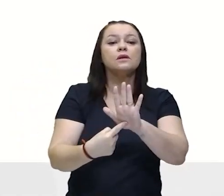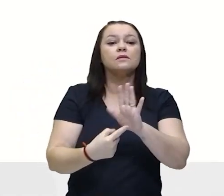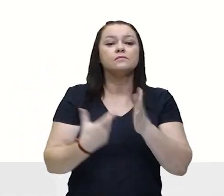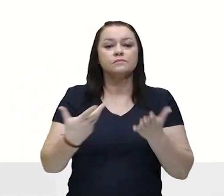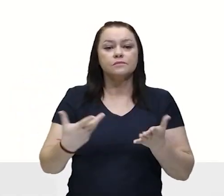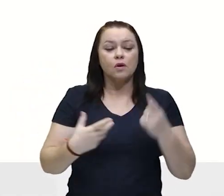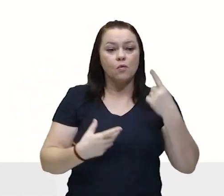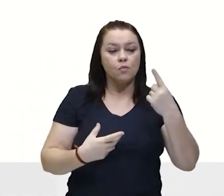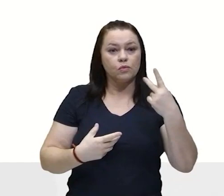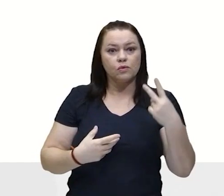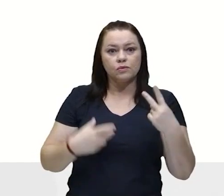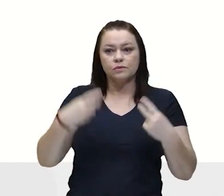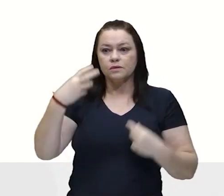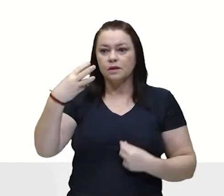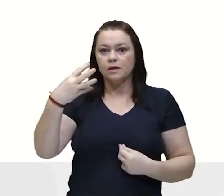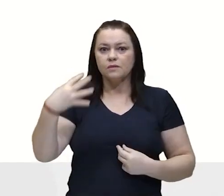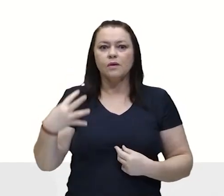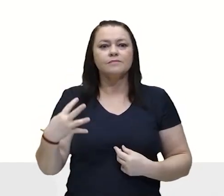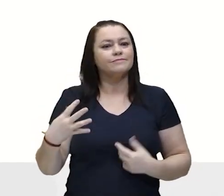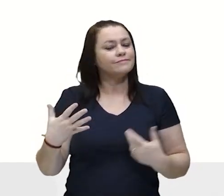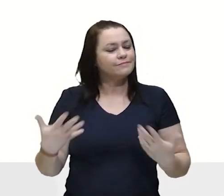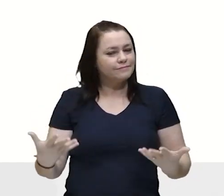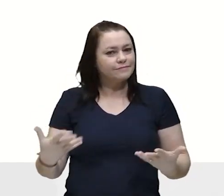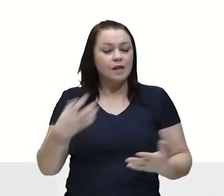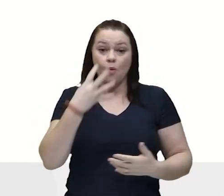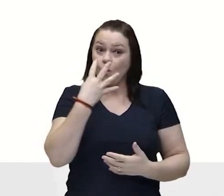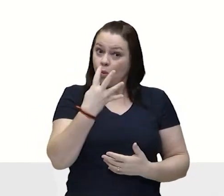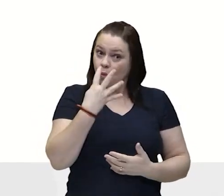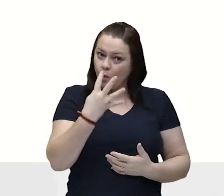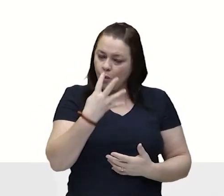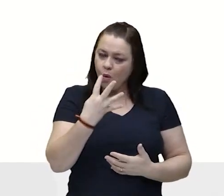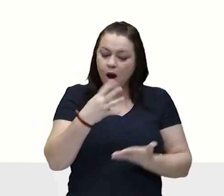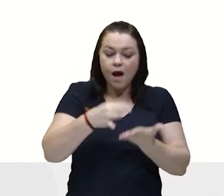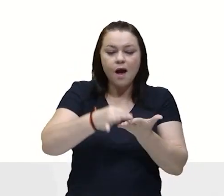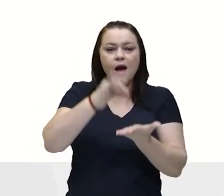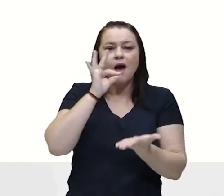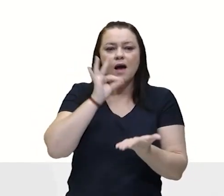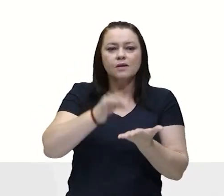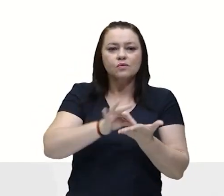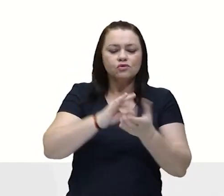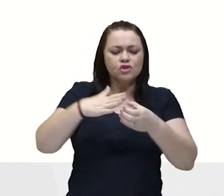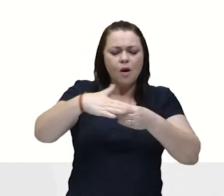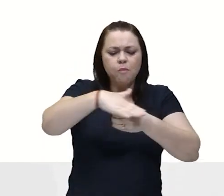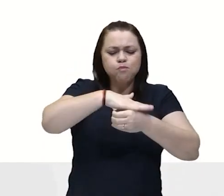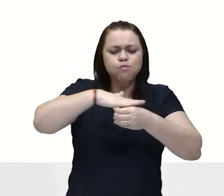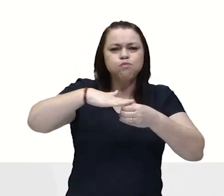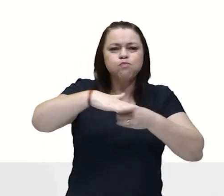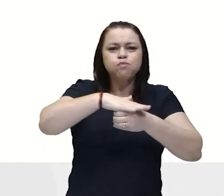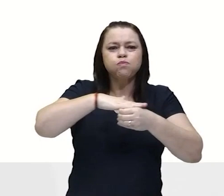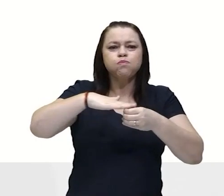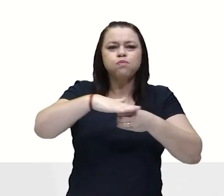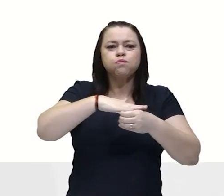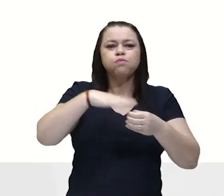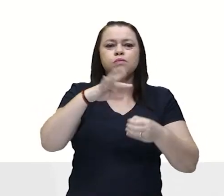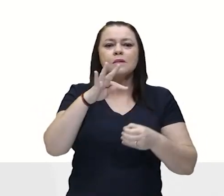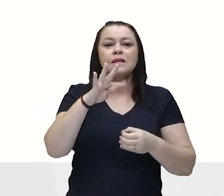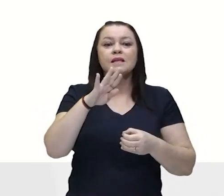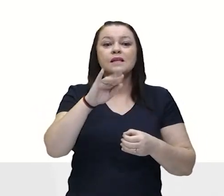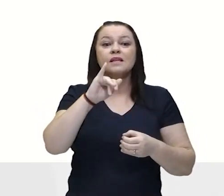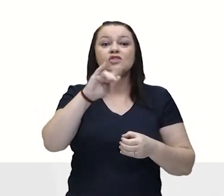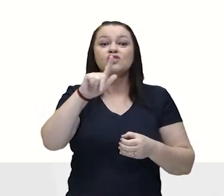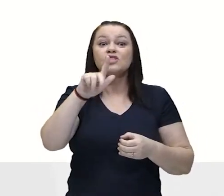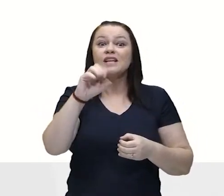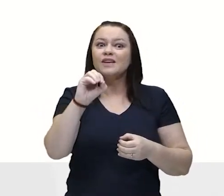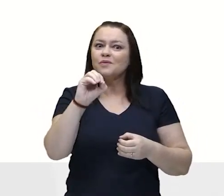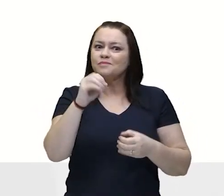2, 3, 4. Então, cabem quantas xícaras aí dentro? 4 xícaras de farinha